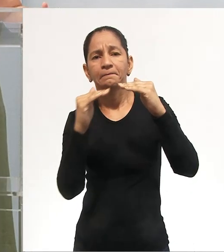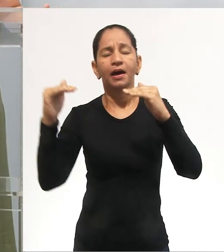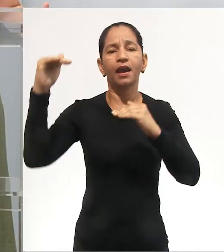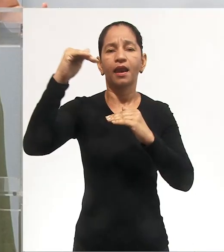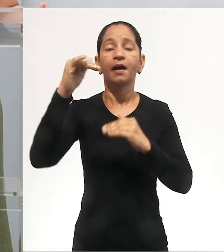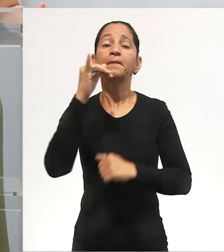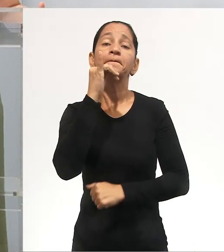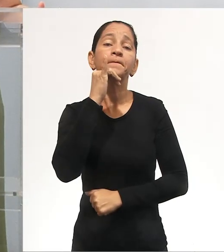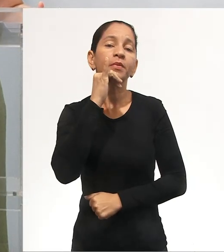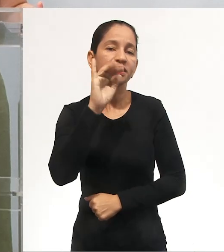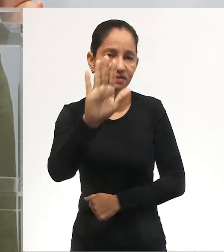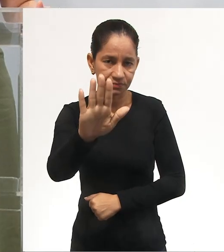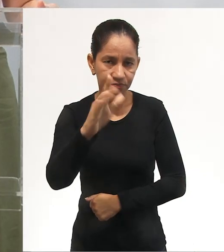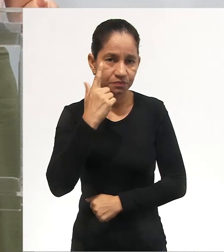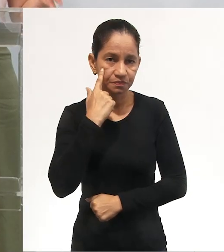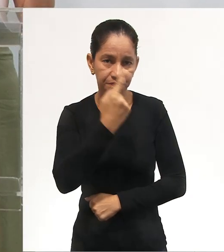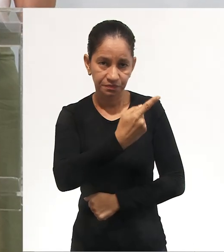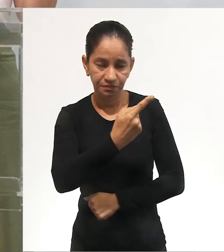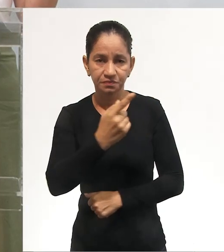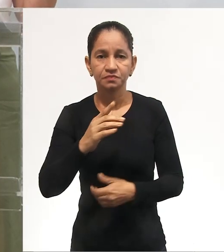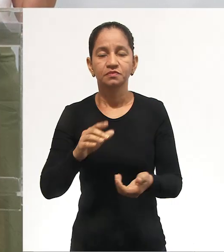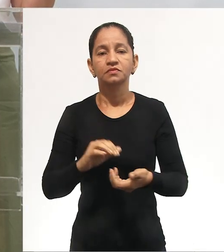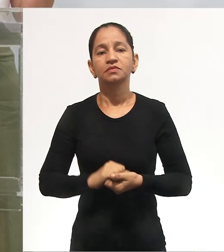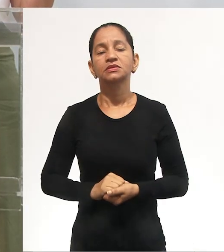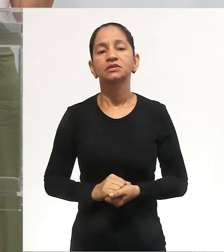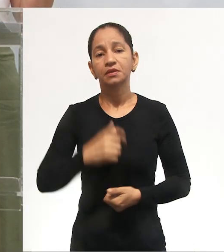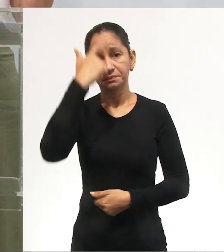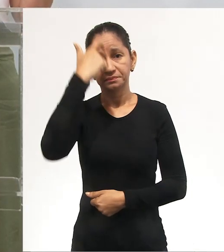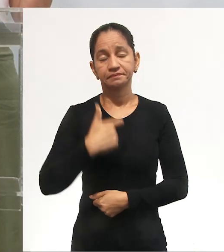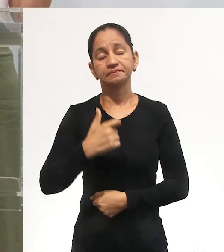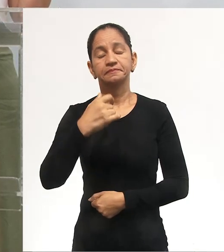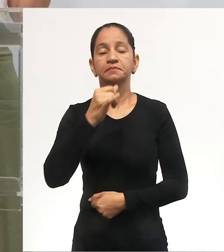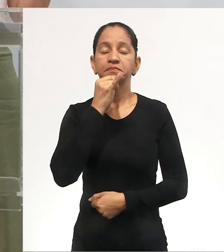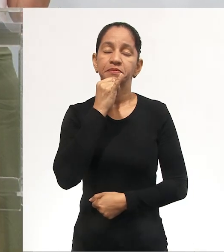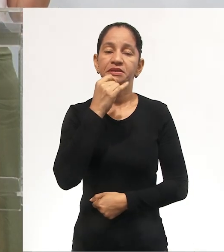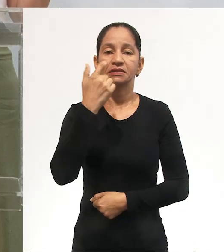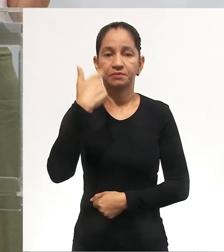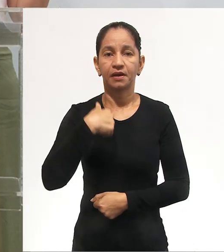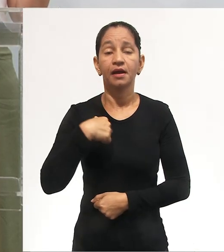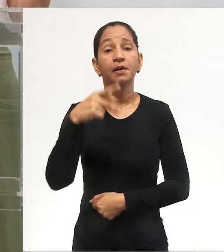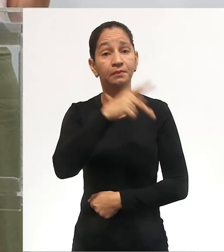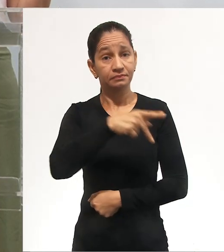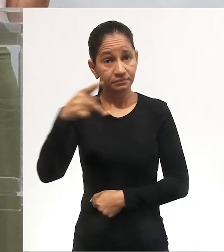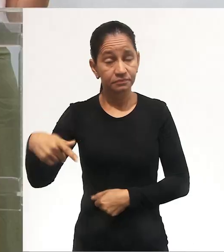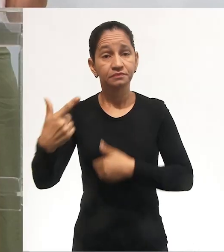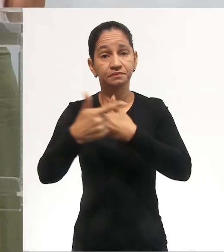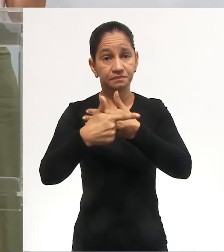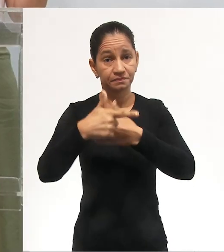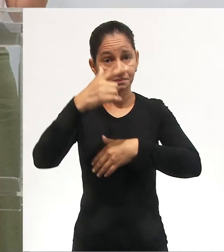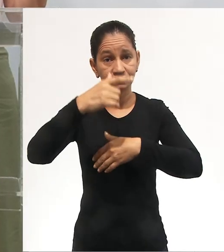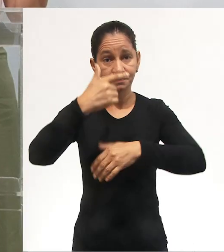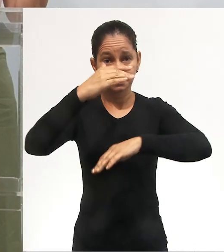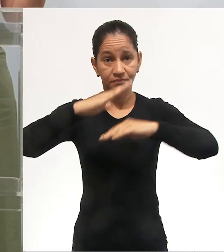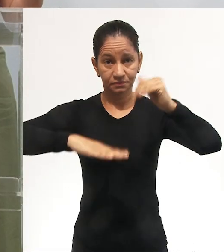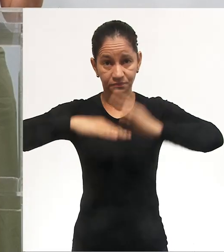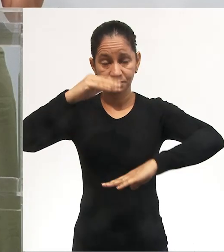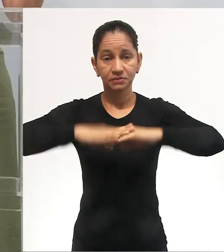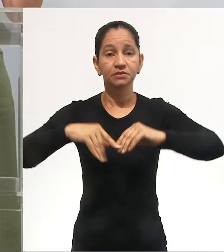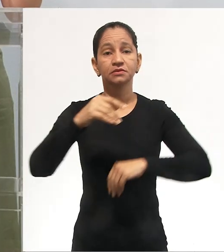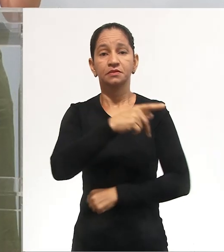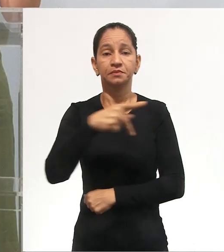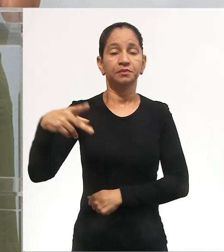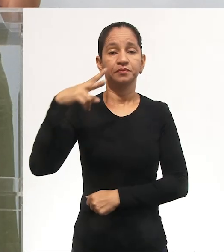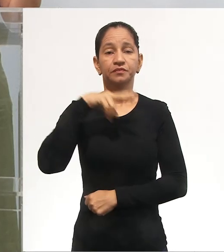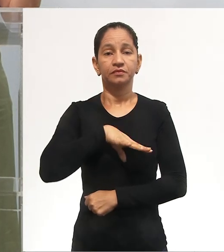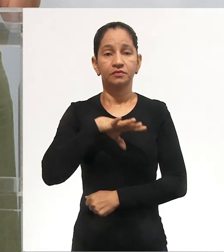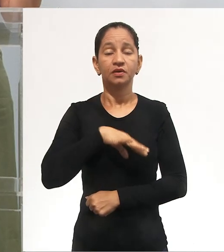fala. Por exemplo, eu sou professora de língua portuguesa. Se eu for